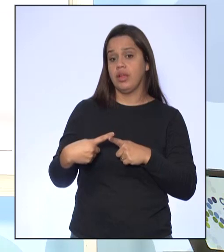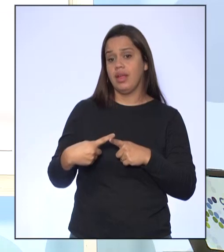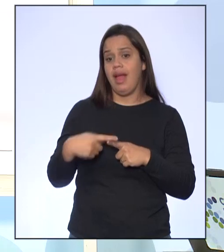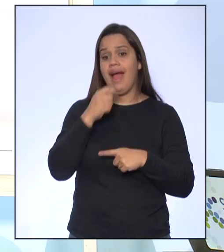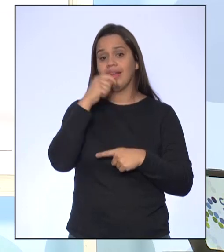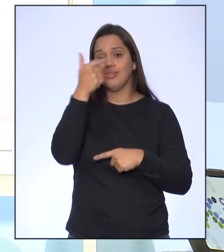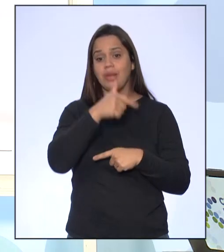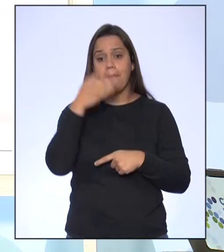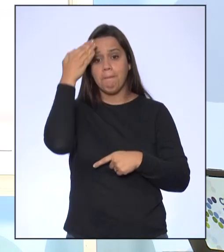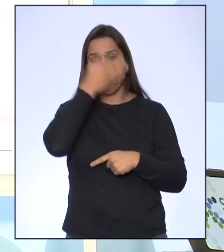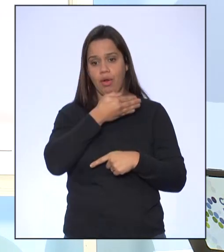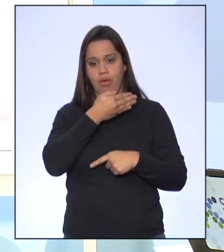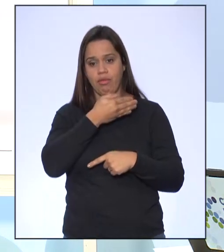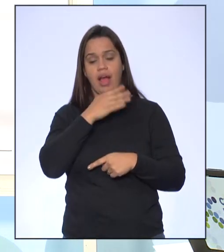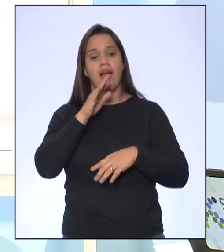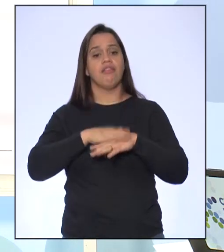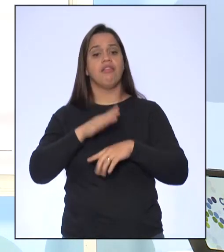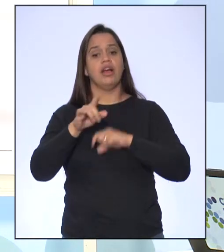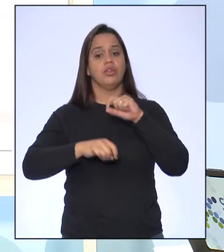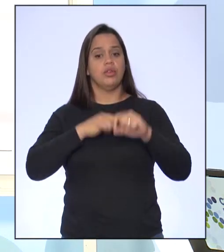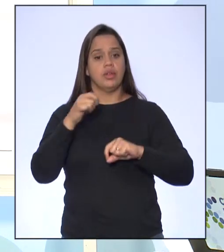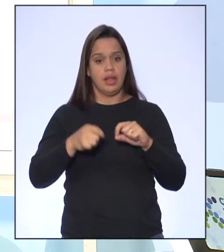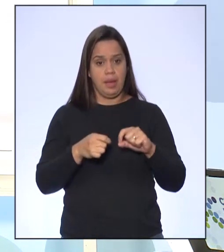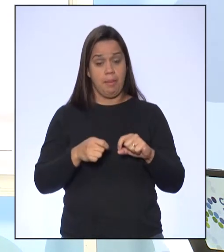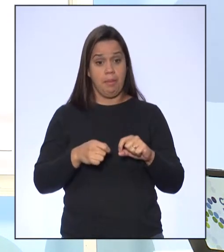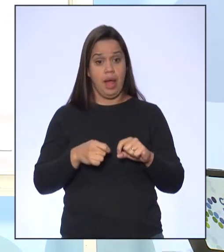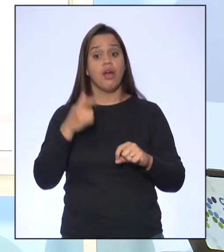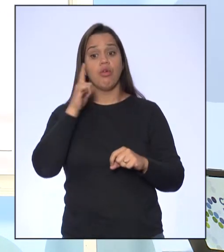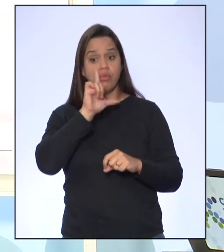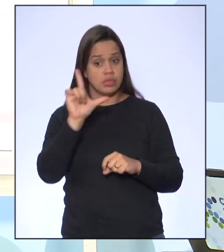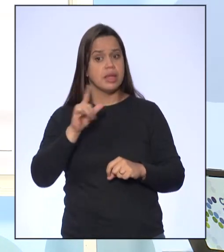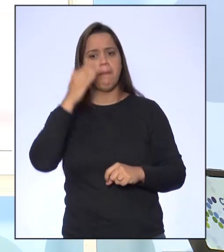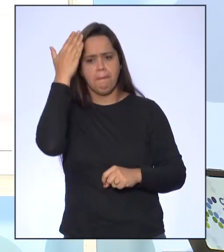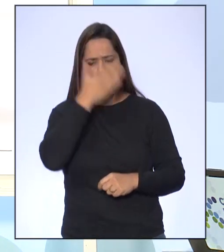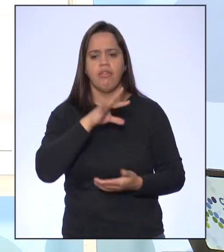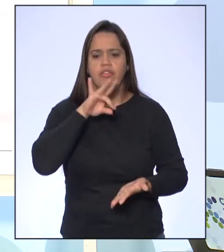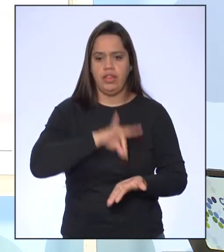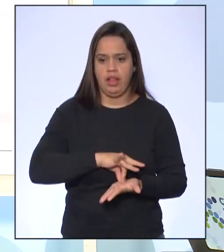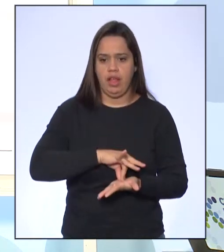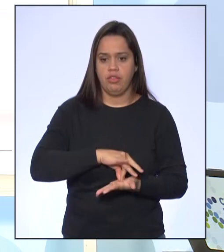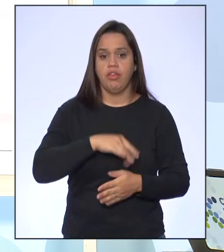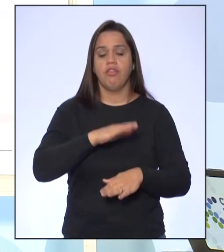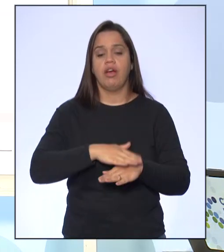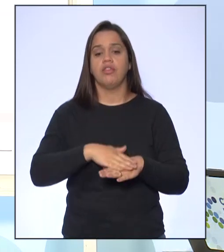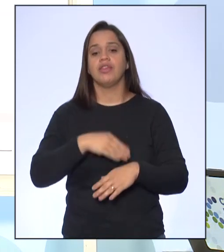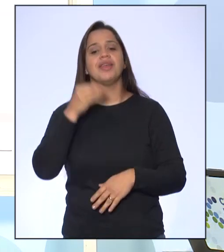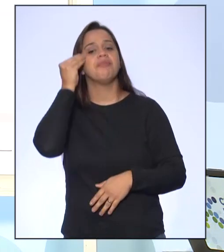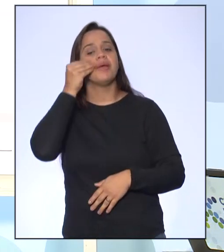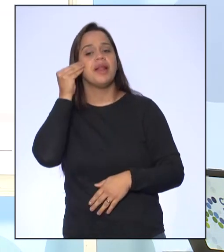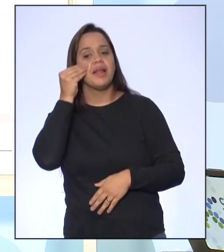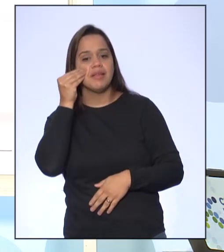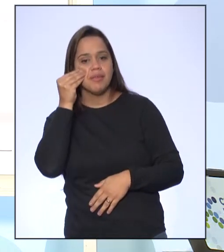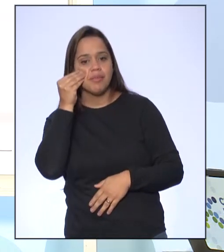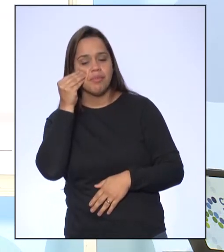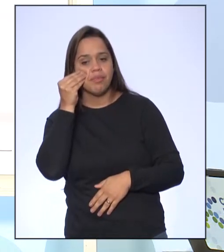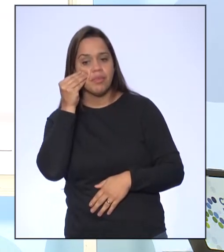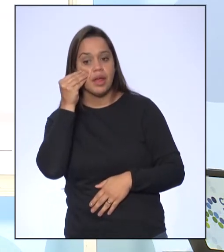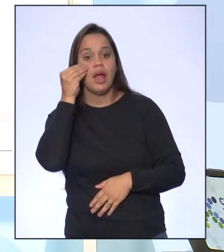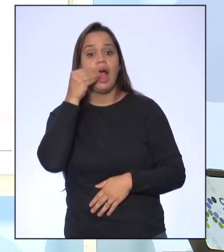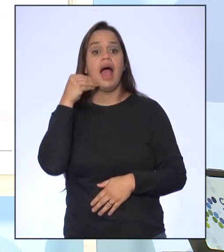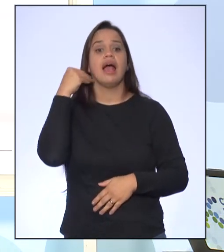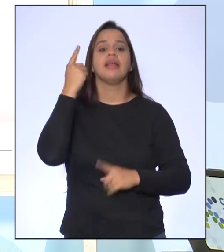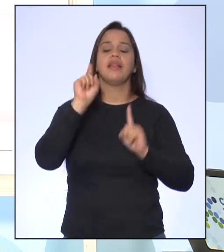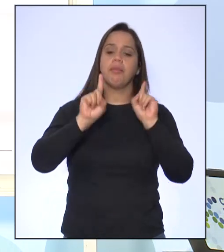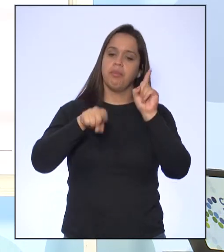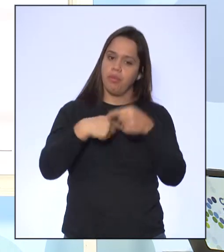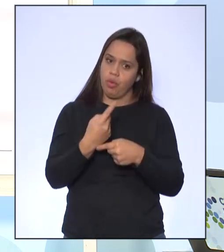daquilo. Aí, o que você pode fazer para ter a comprovação? Você realiza o experimento. E aí sim, você conclui